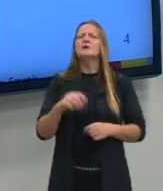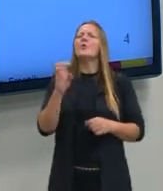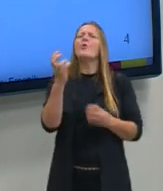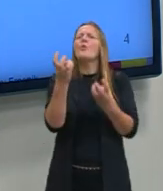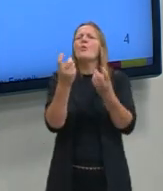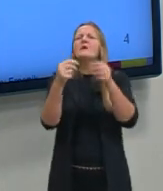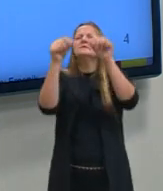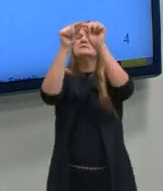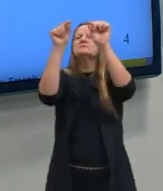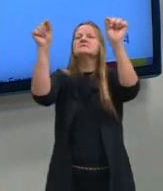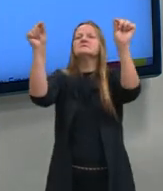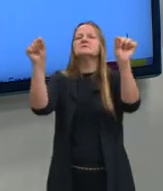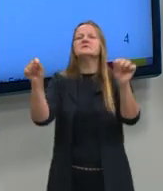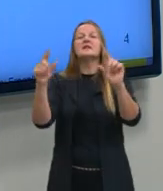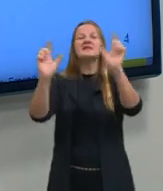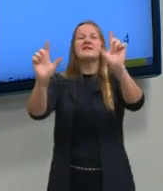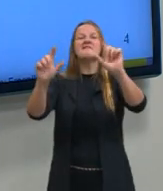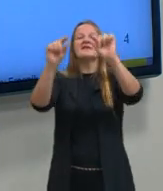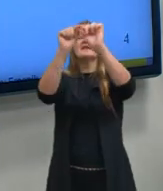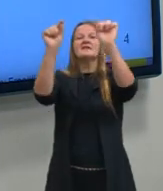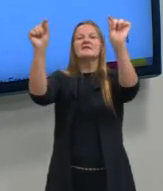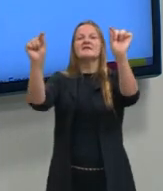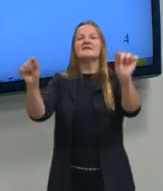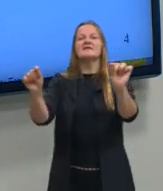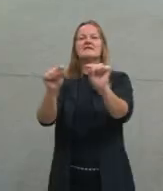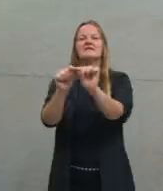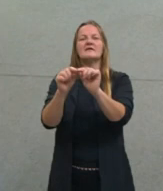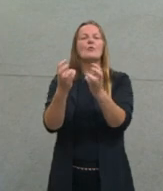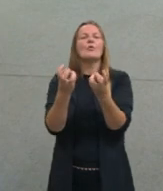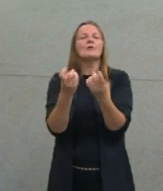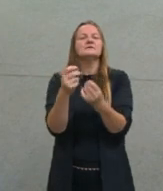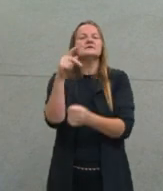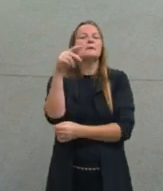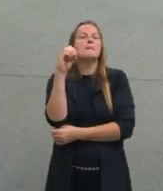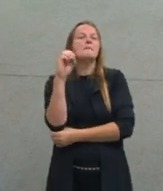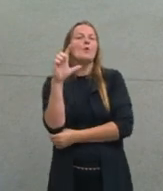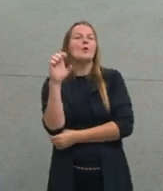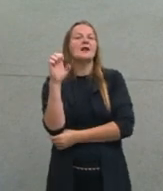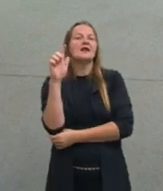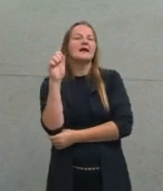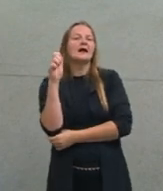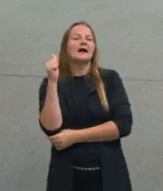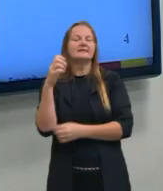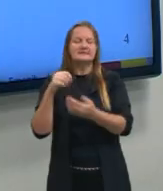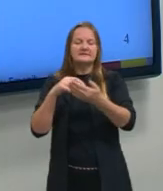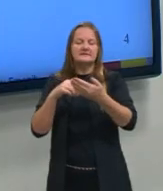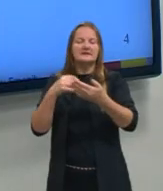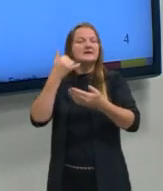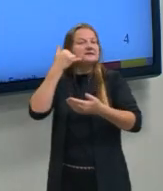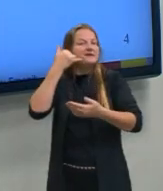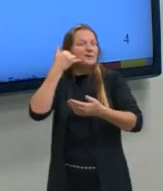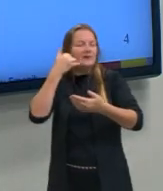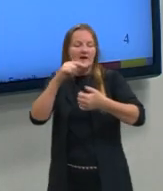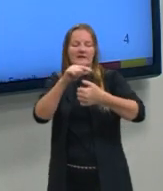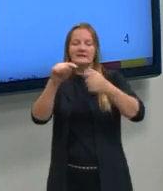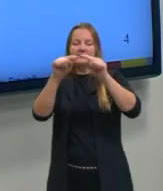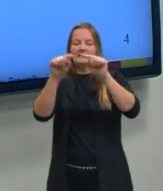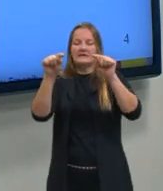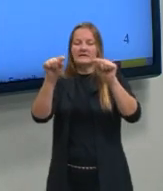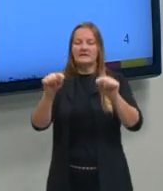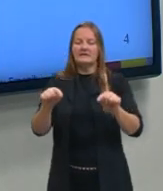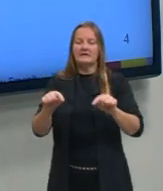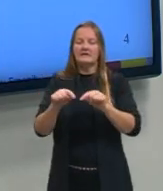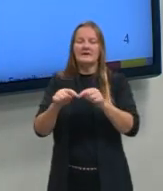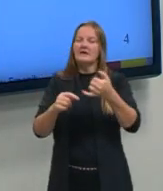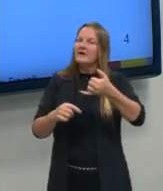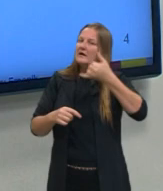você vê que a gente tem aqui né ela tem um determinado valor em polegadas a tela do nosso celular também tem um certo valor em